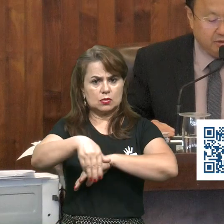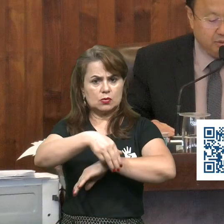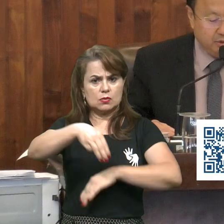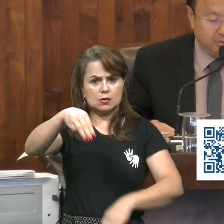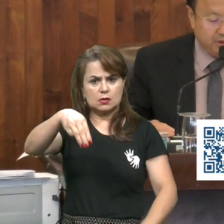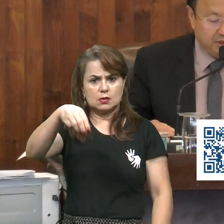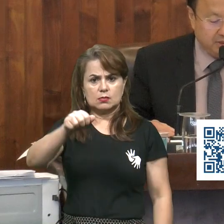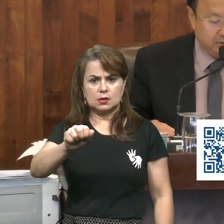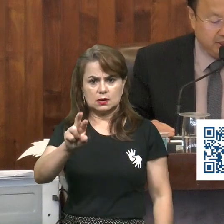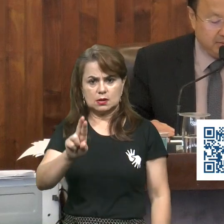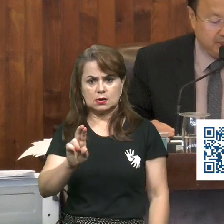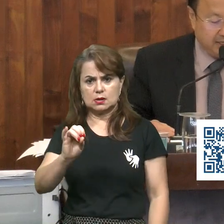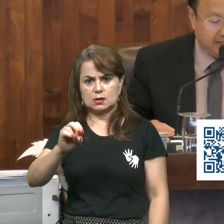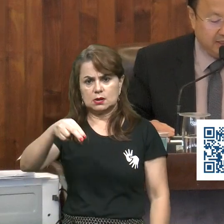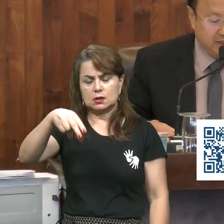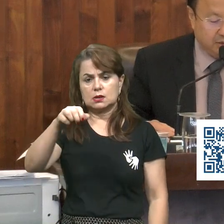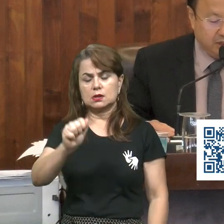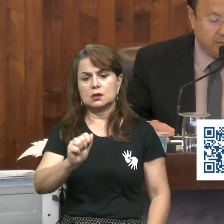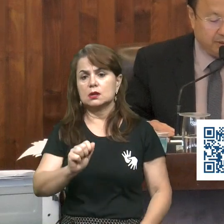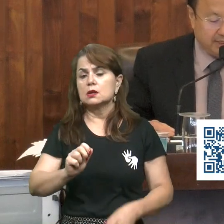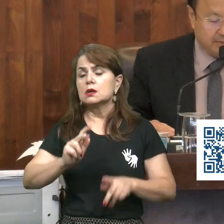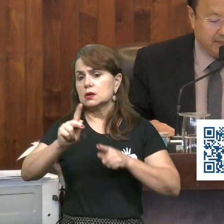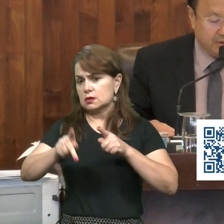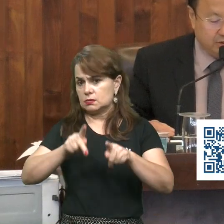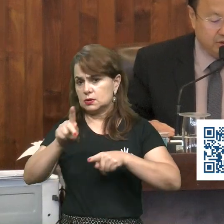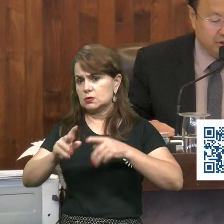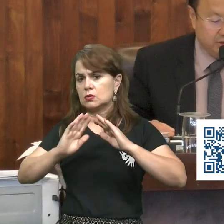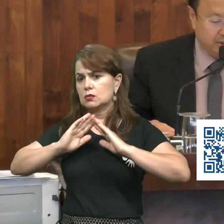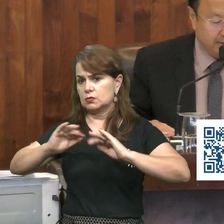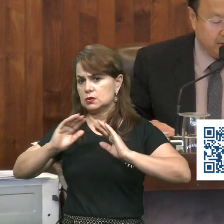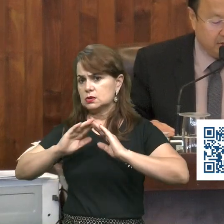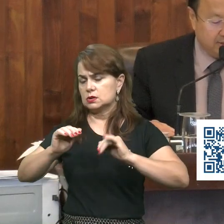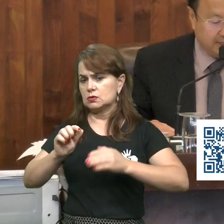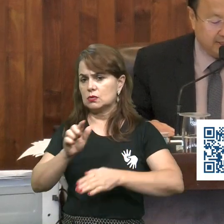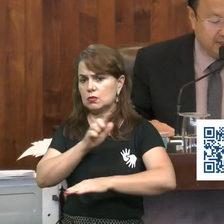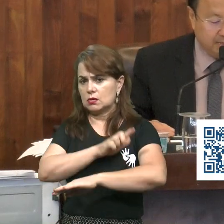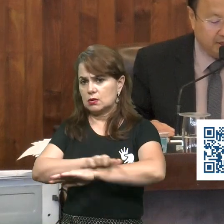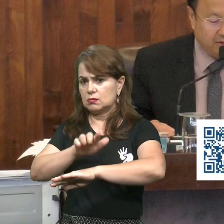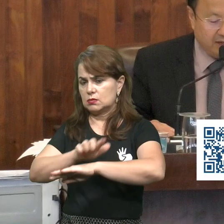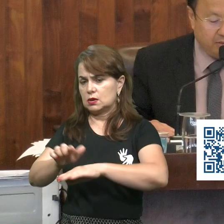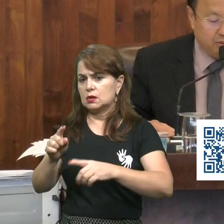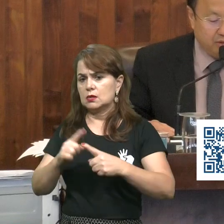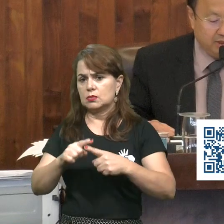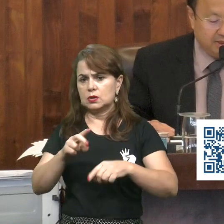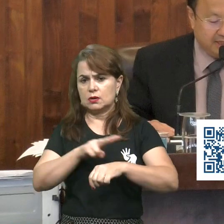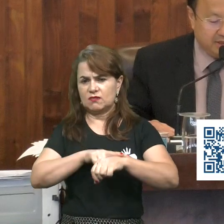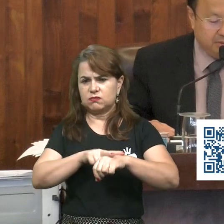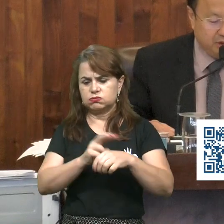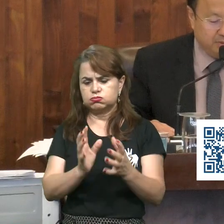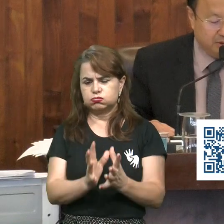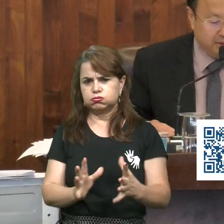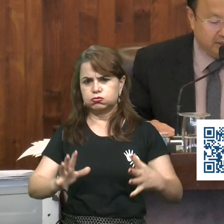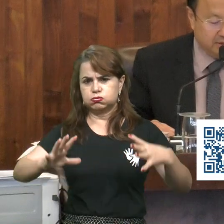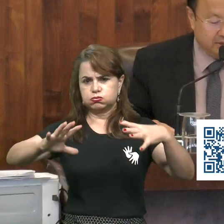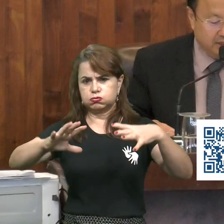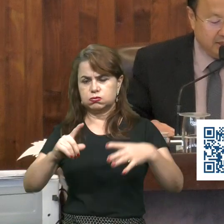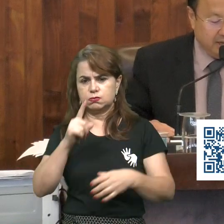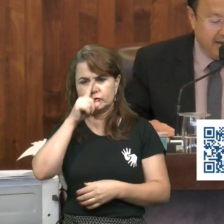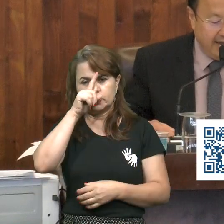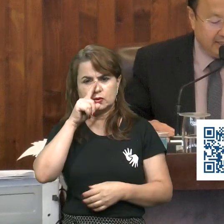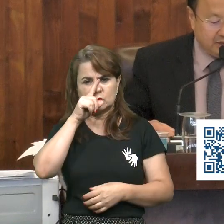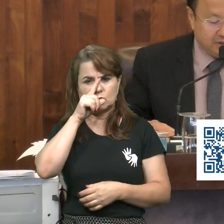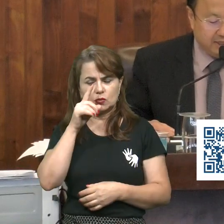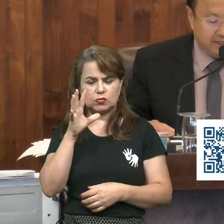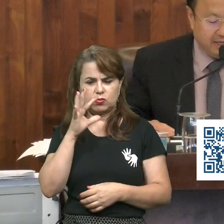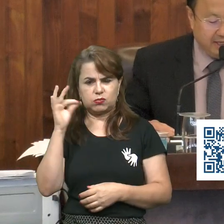atender aos inúmeros pedidos de munícipes daquela região, pois as más condições e o mato alto está trazendo para o local muitos insetos e bichos peçonhentos.